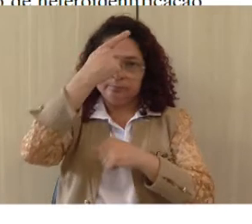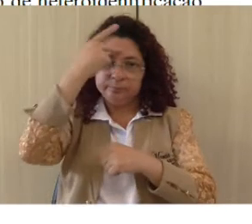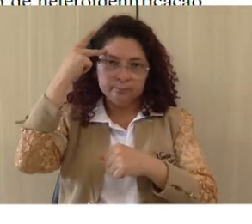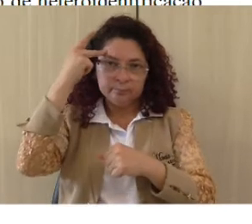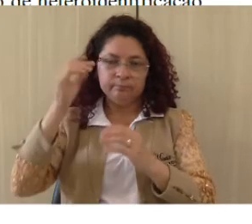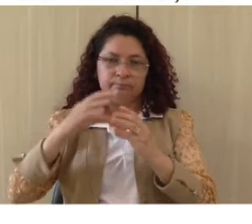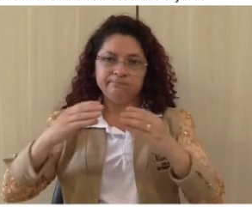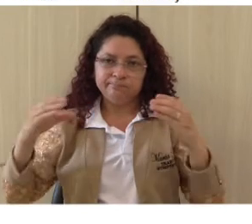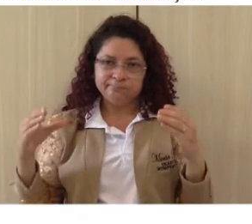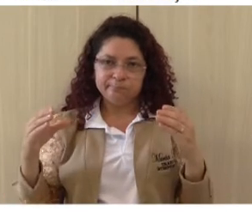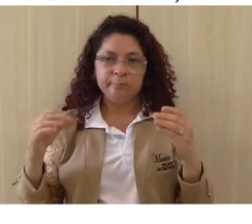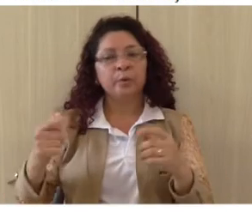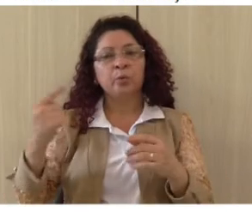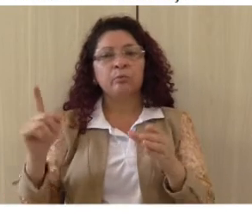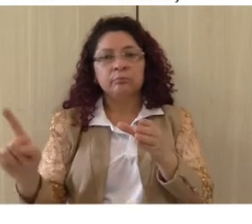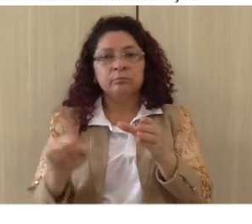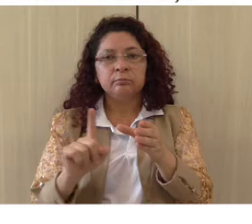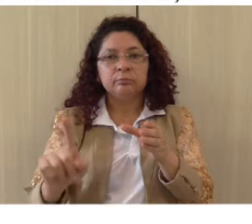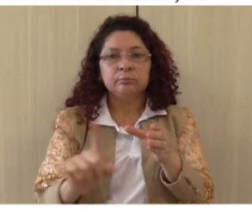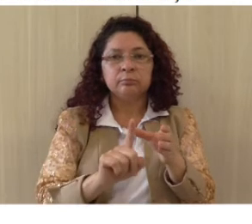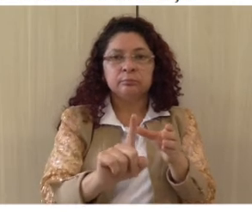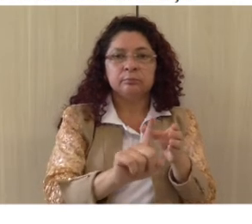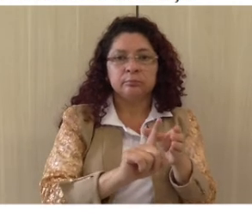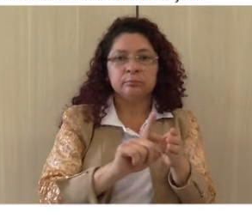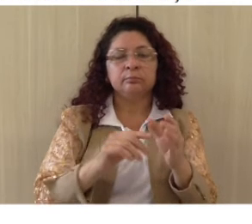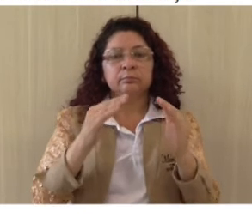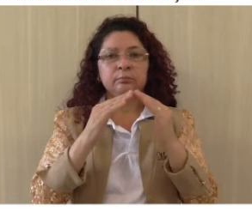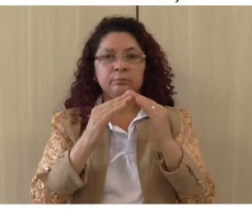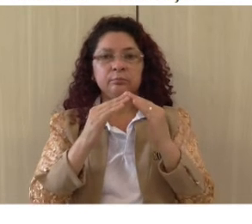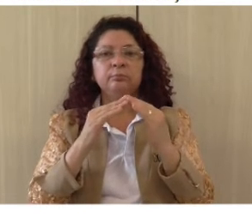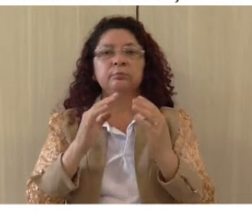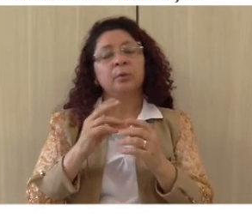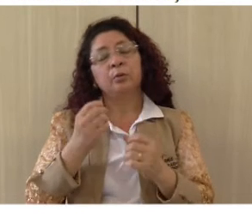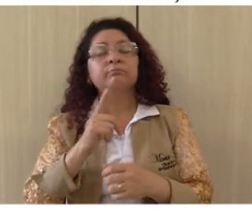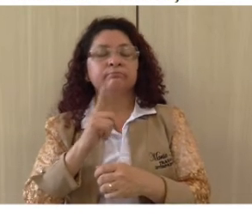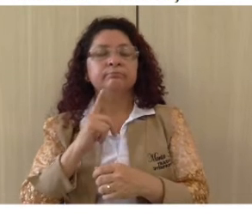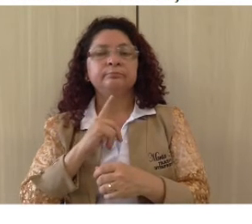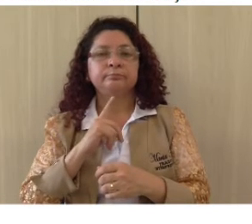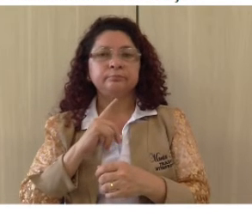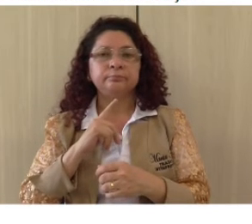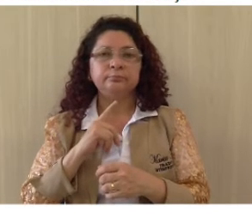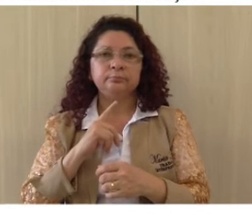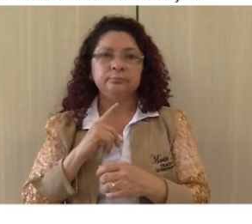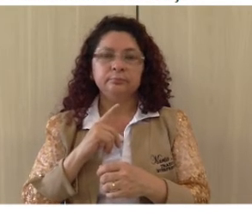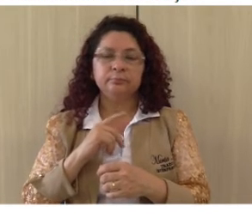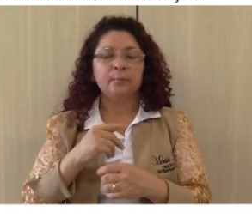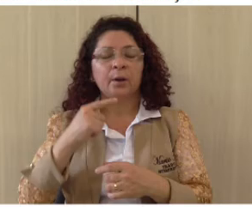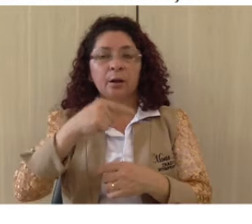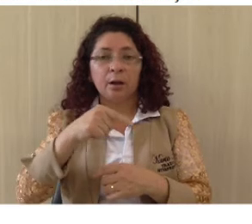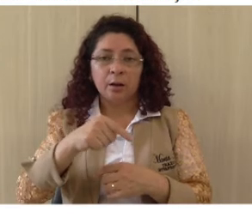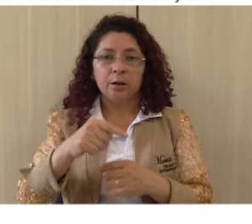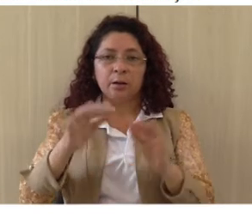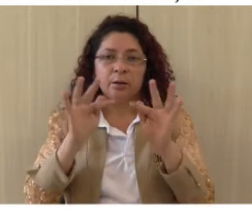eventualmente ampliada por outras pessoas que contribuam para o rendimento ou tenham suas despesas atendidas por aquela